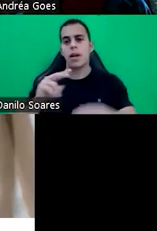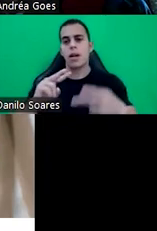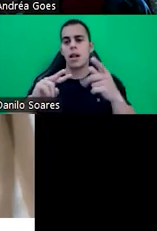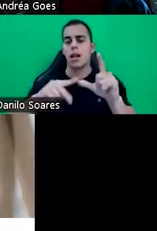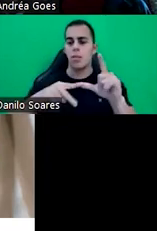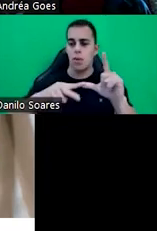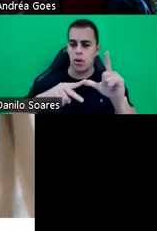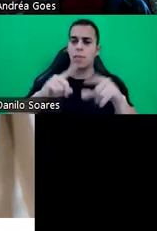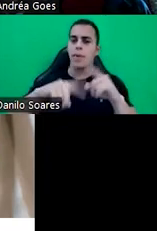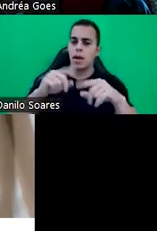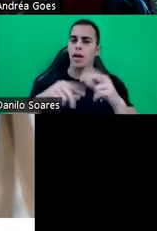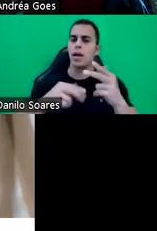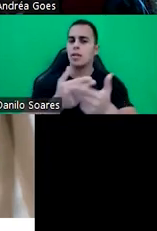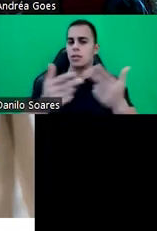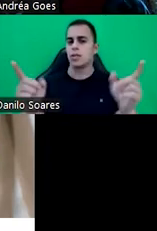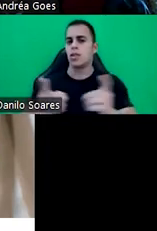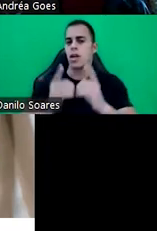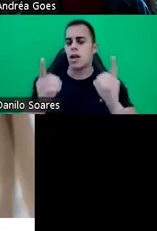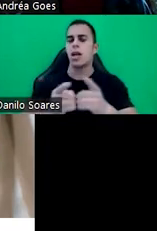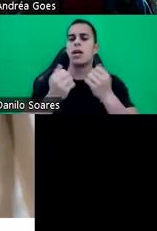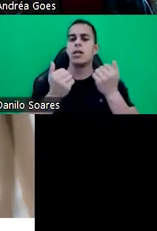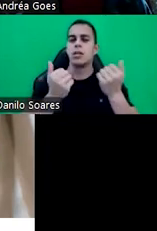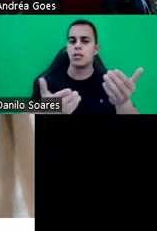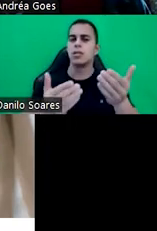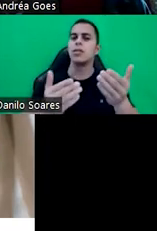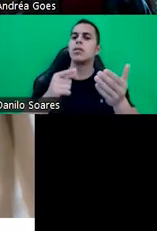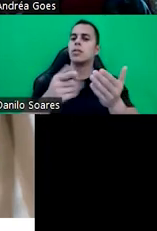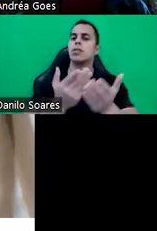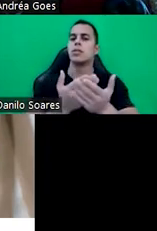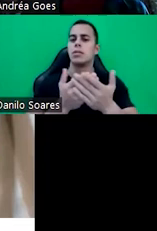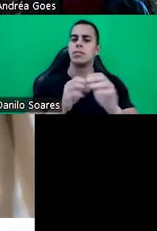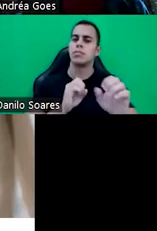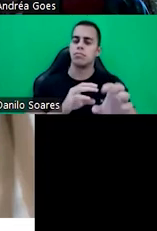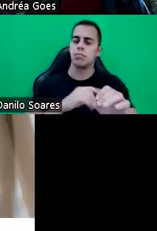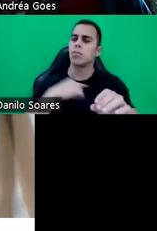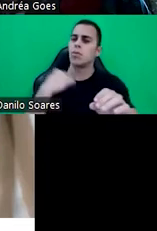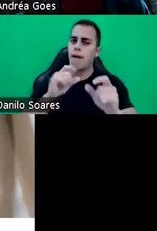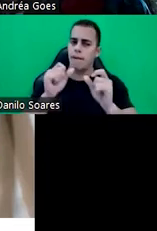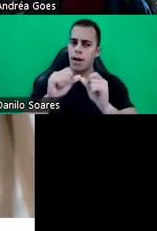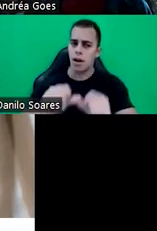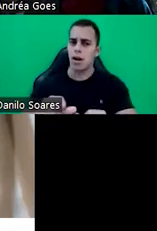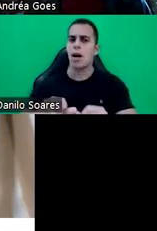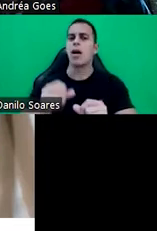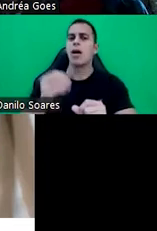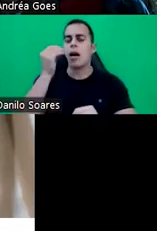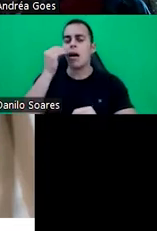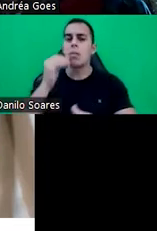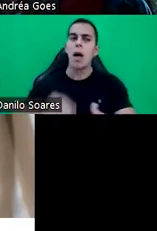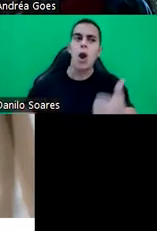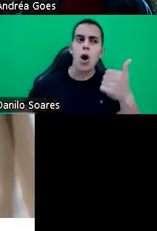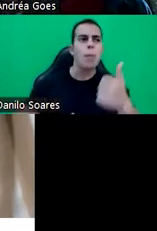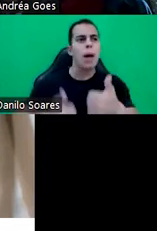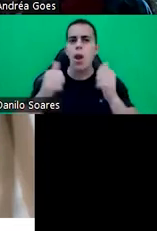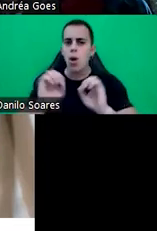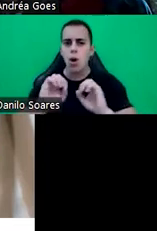material didático a ser desenvolvido e levar para a sala de aula. A gente aplica e a gente verifica, melhorou, não melhorou, como é que contribuiu para